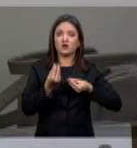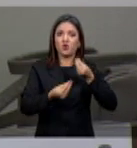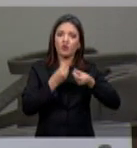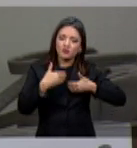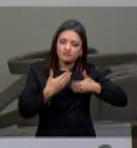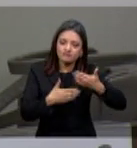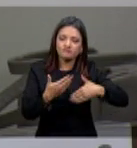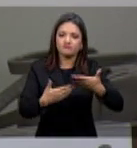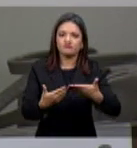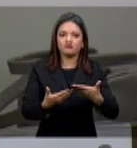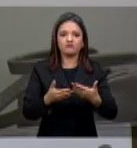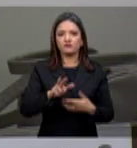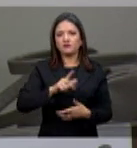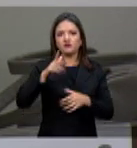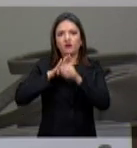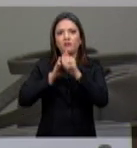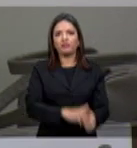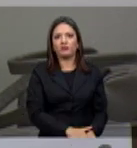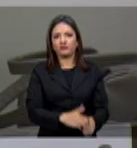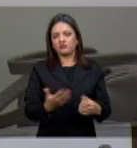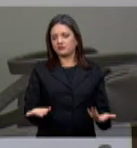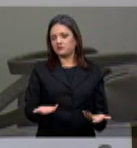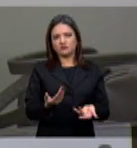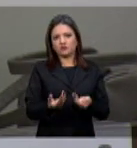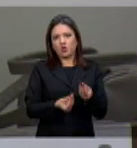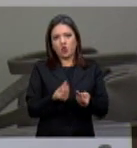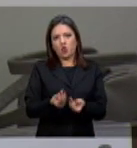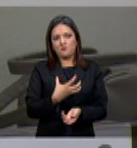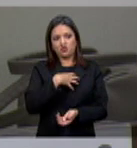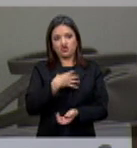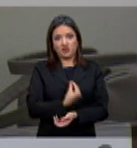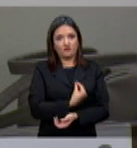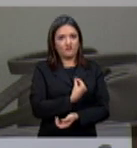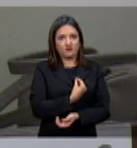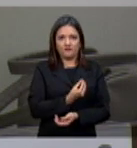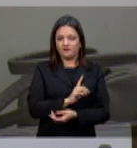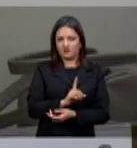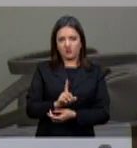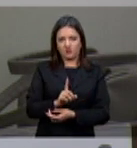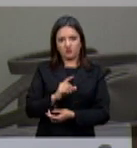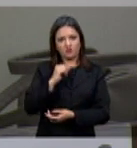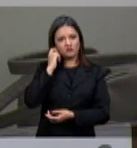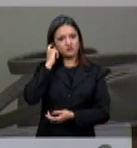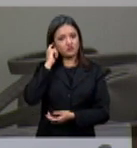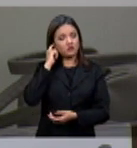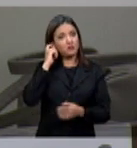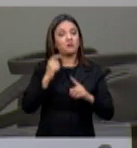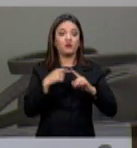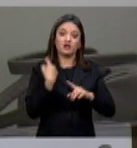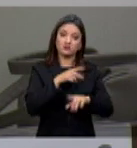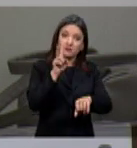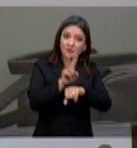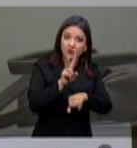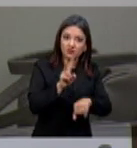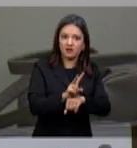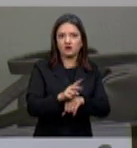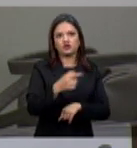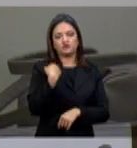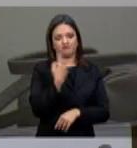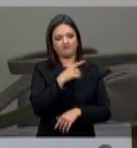E não subjugar ou subalternizar a forma que a gente vivencia, protege os nossos